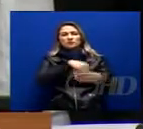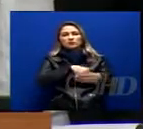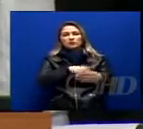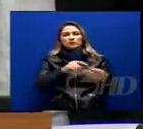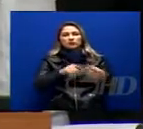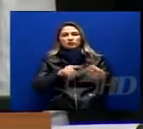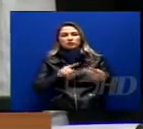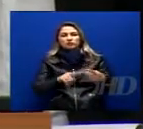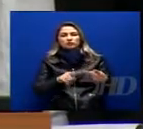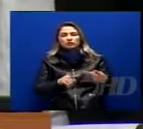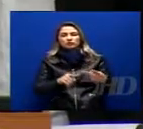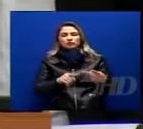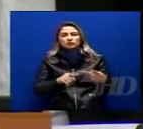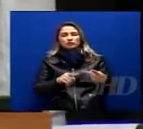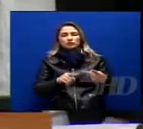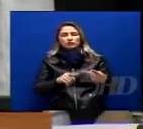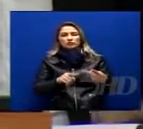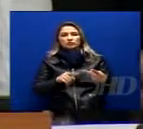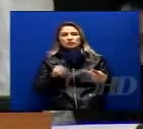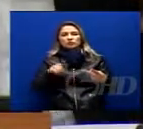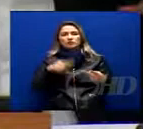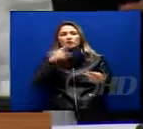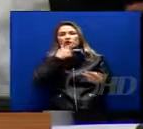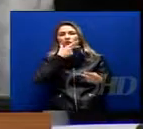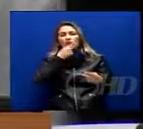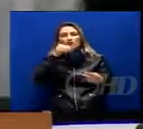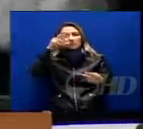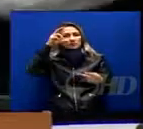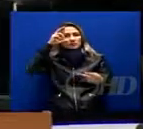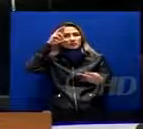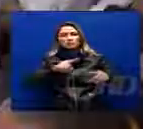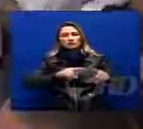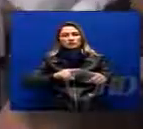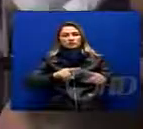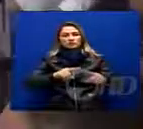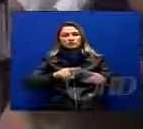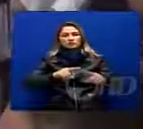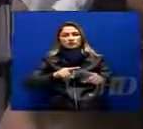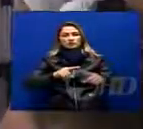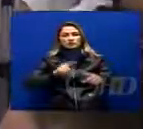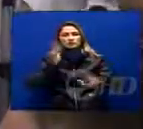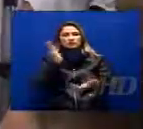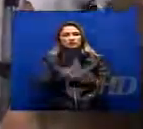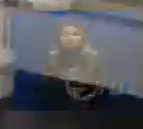quesitos 2, fica cassado o mandato do prefeito José Crespo.